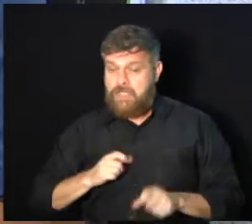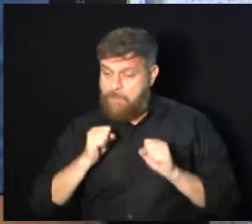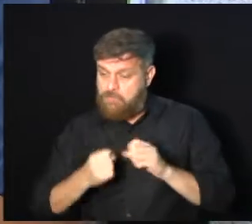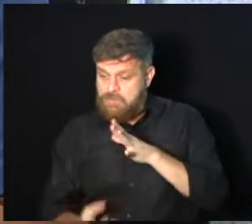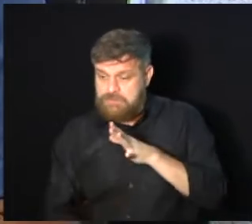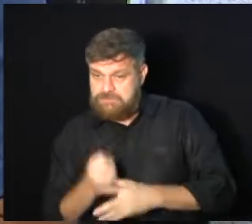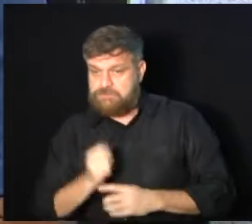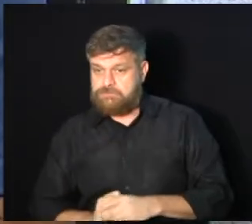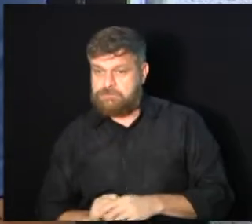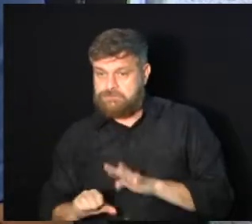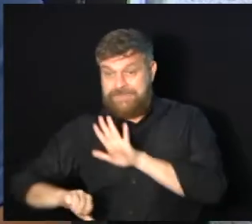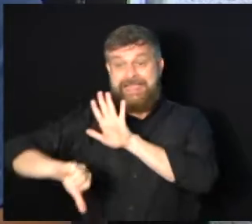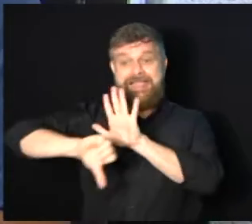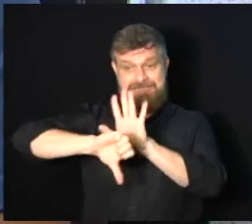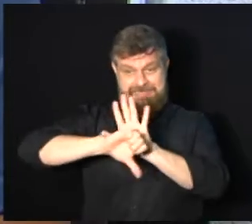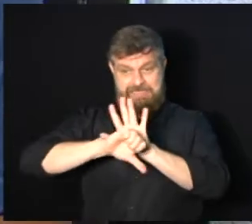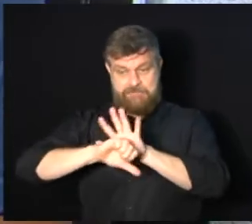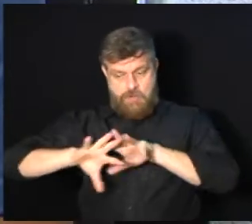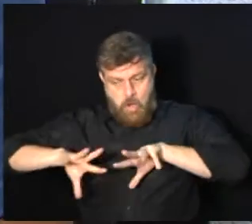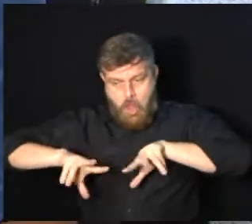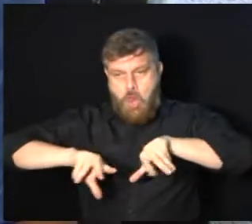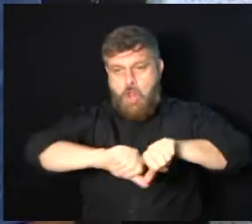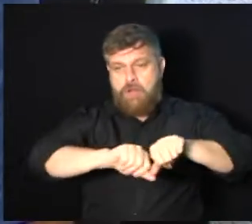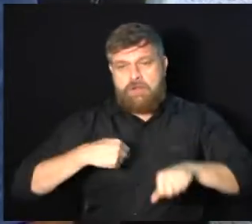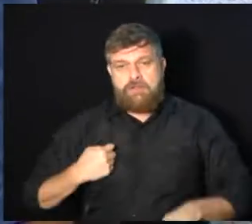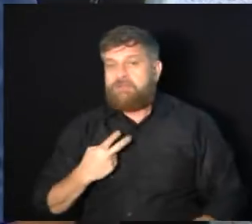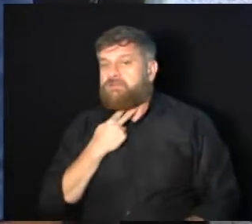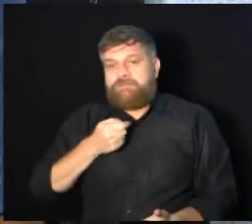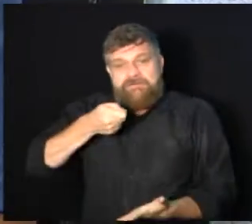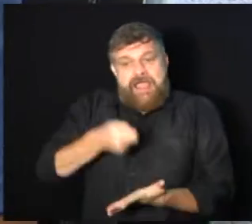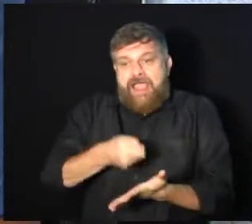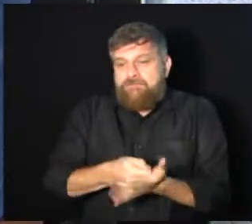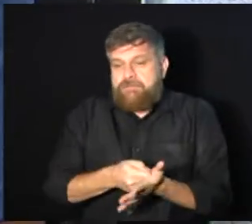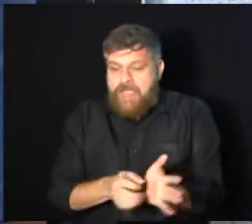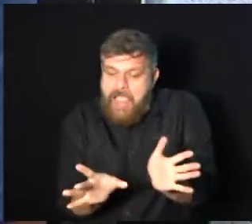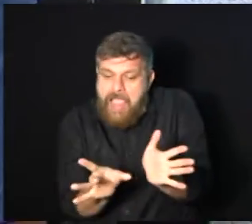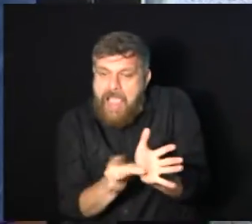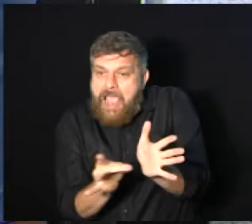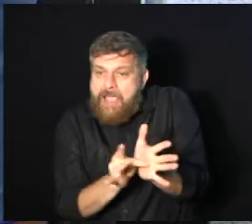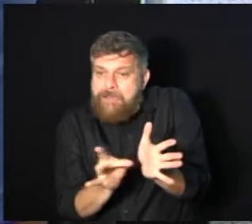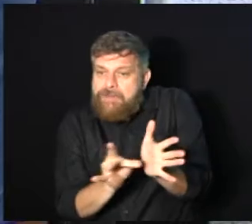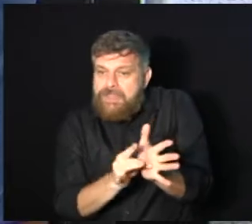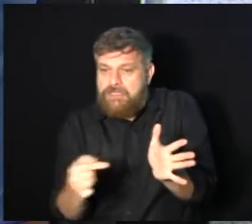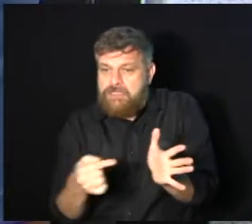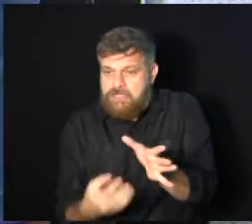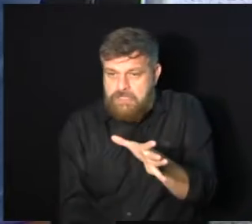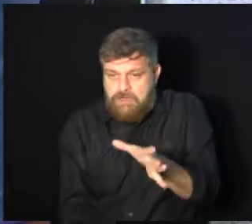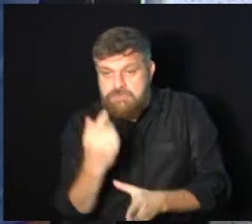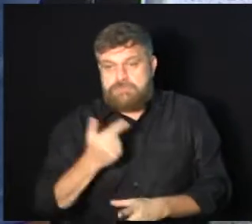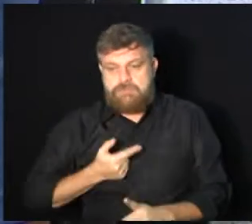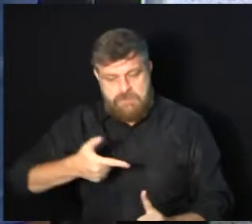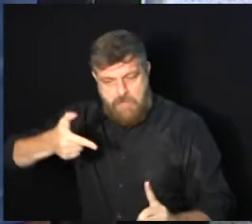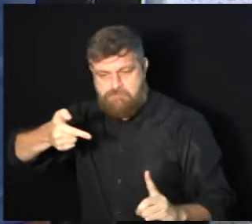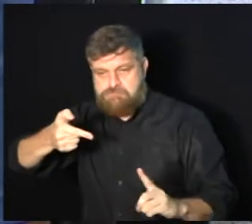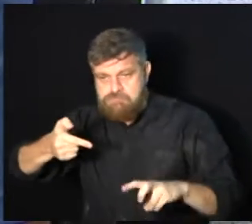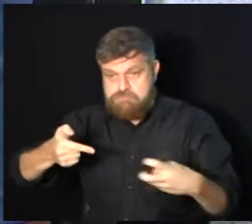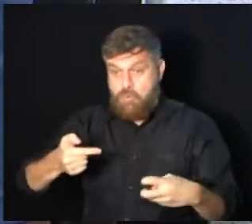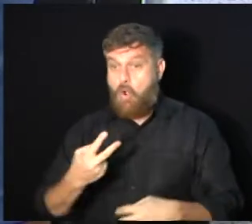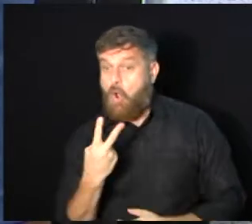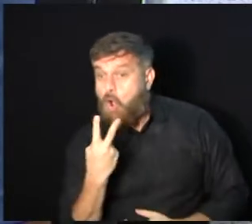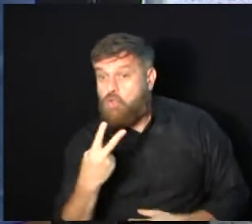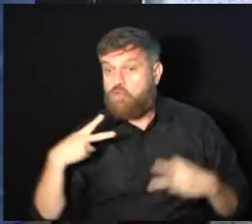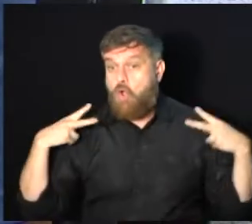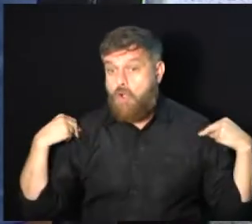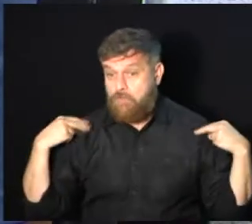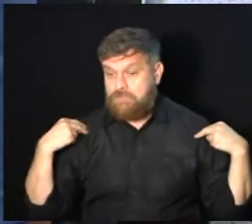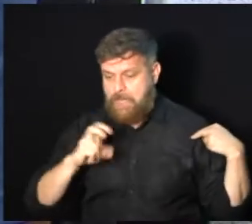à criminalidade. Nós não podemos afirmar que a plaquinha gerou o homicídio desses dois motoristas que